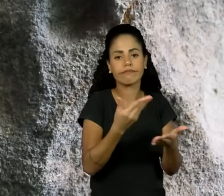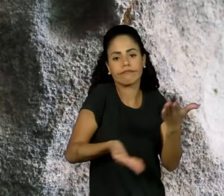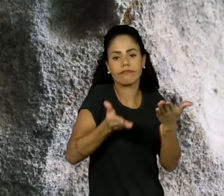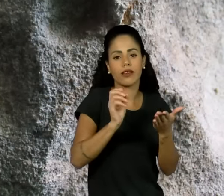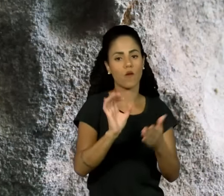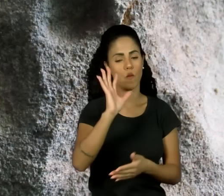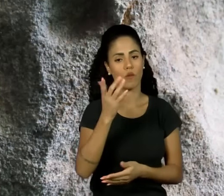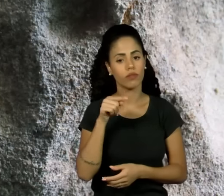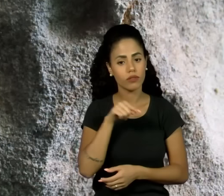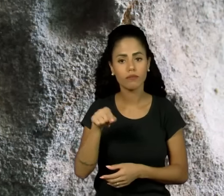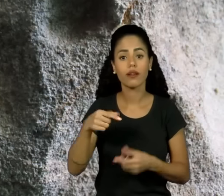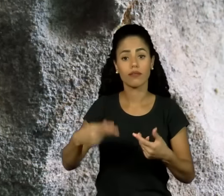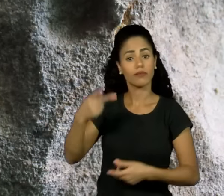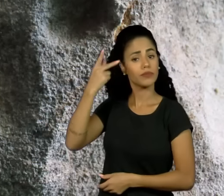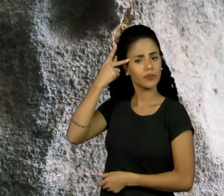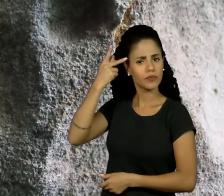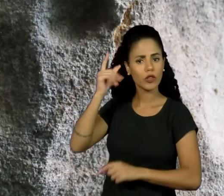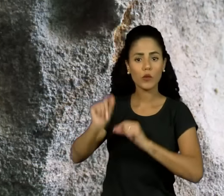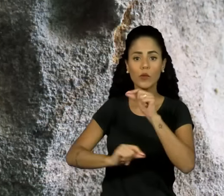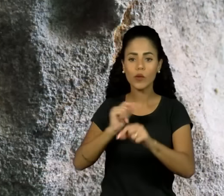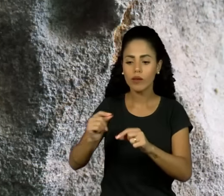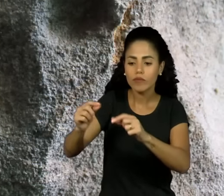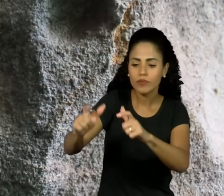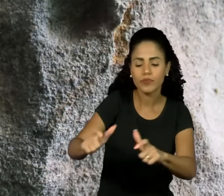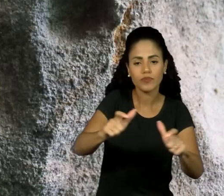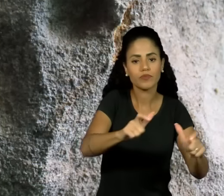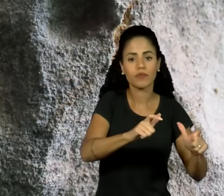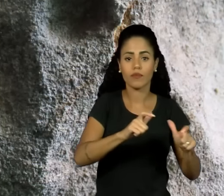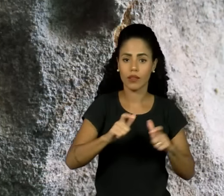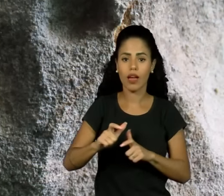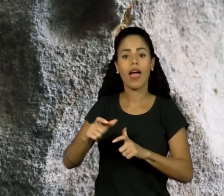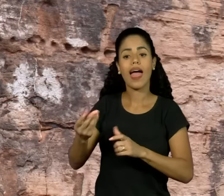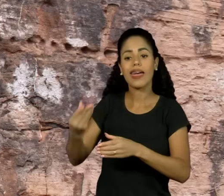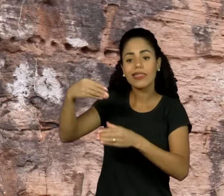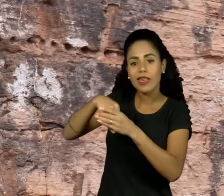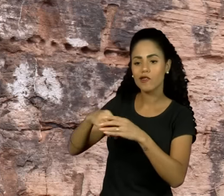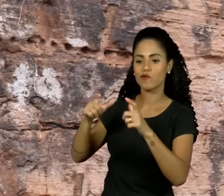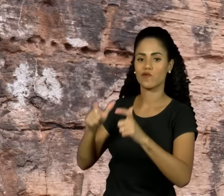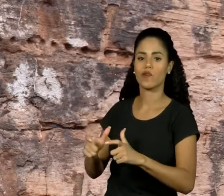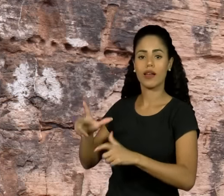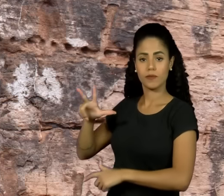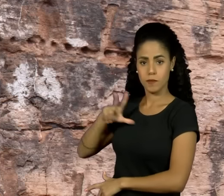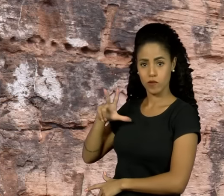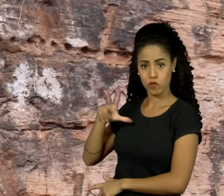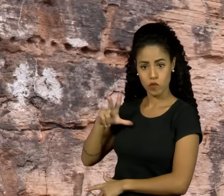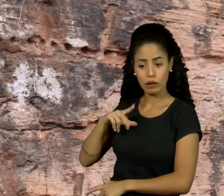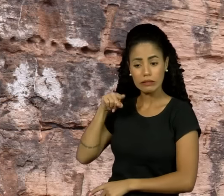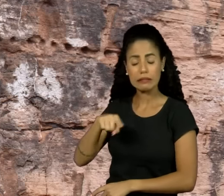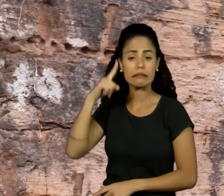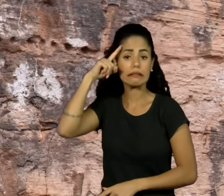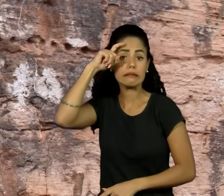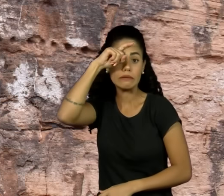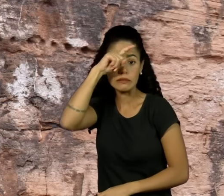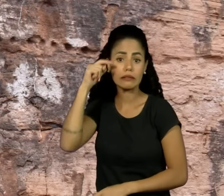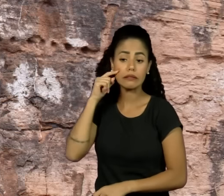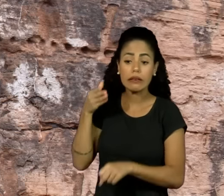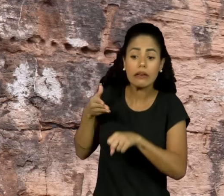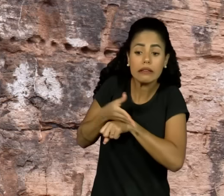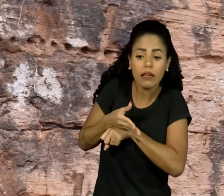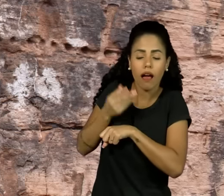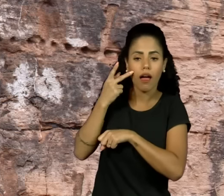das questões de São Paulo é que os sítios estão em propriedades privadas. Então, isso dificulta o acesso do